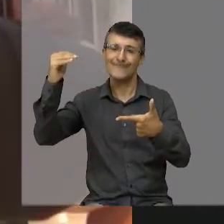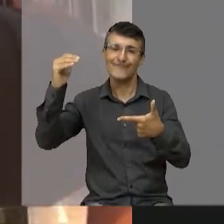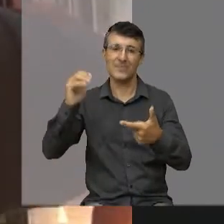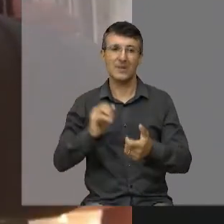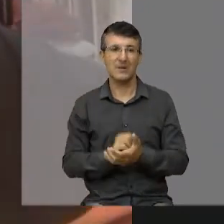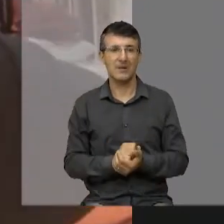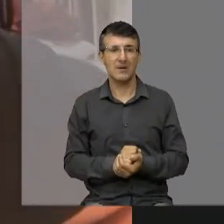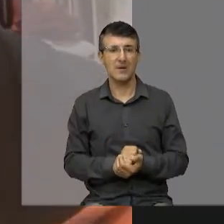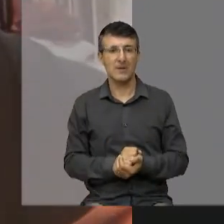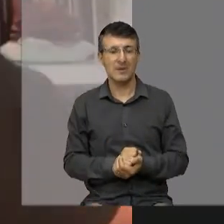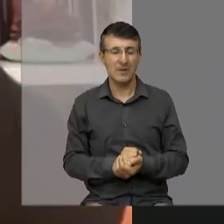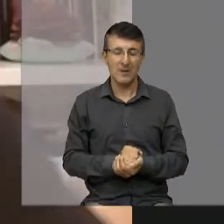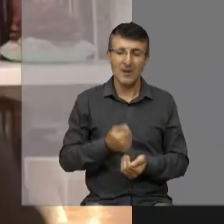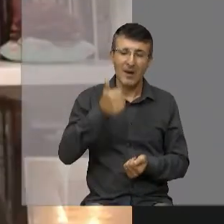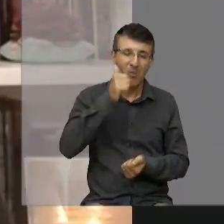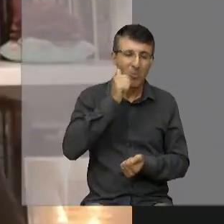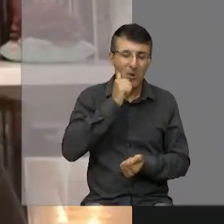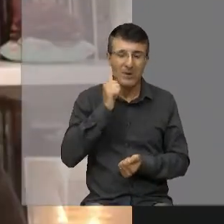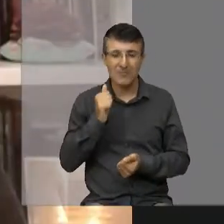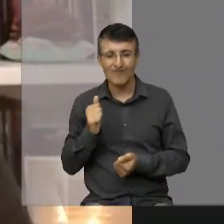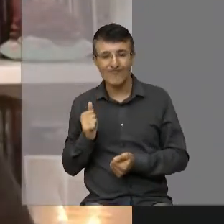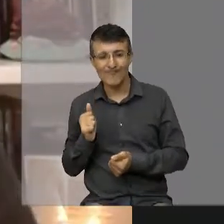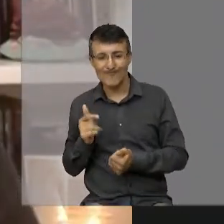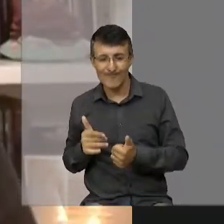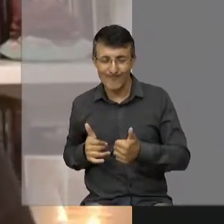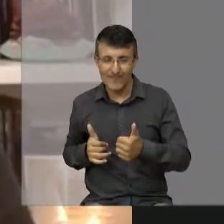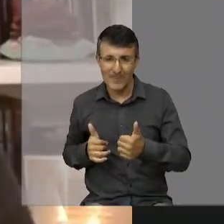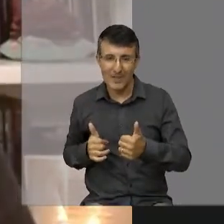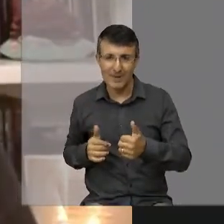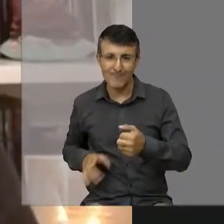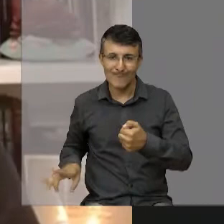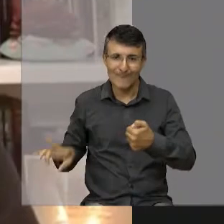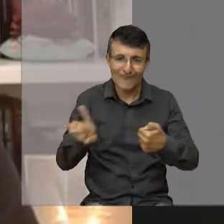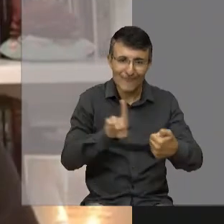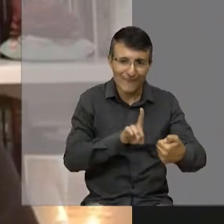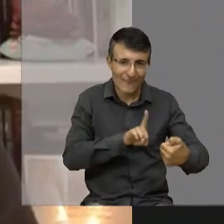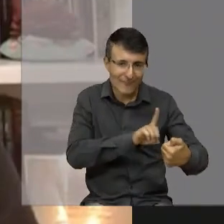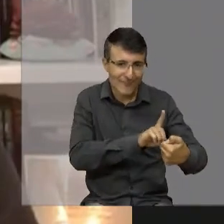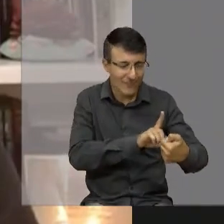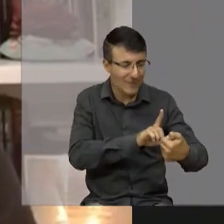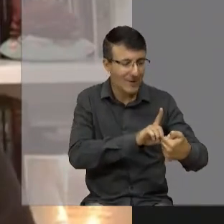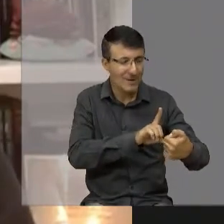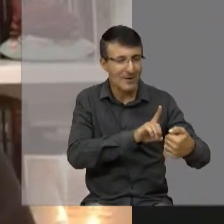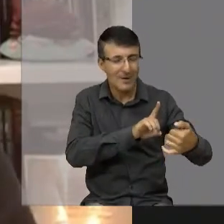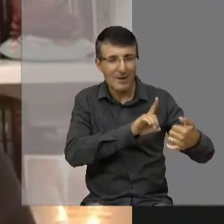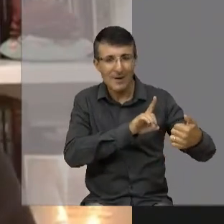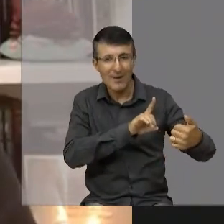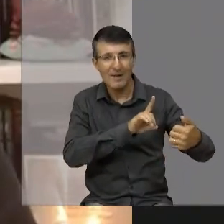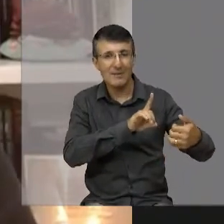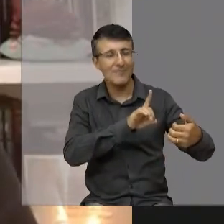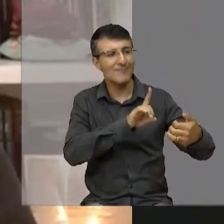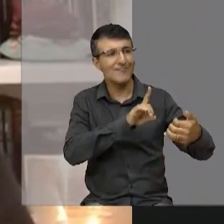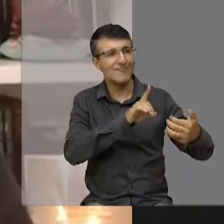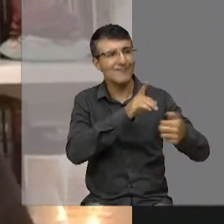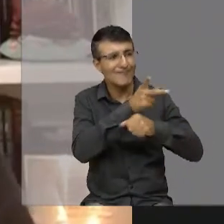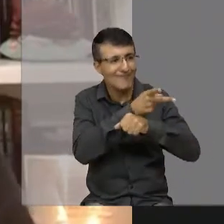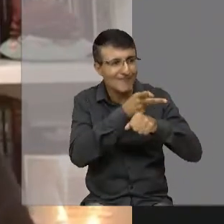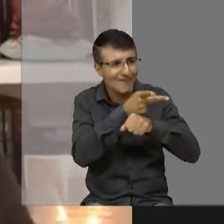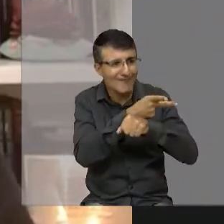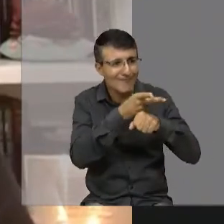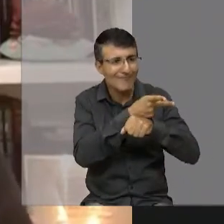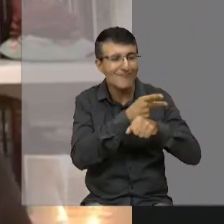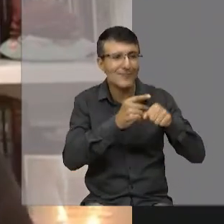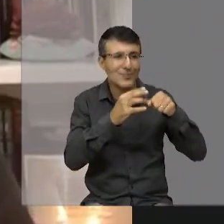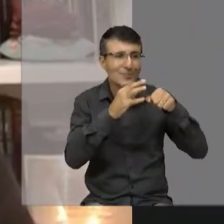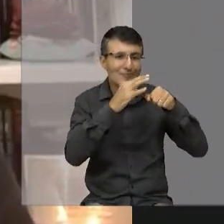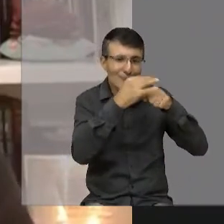aparece buscando ajuda, querendo uma medida protetiva, ela precisa pensar nas outras questões, né? Porque essa mulher, muito provavelmente, às vezes não tem um trabalho,